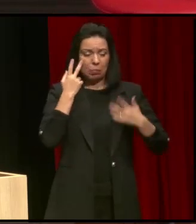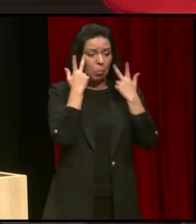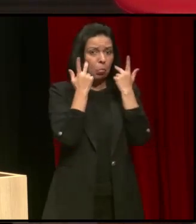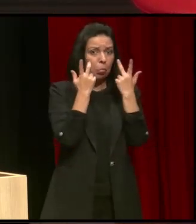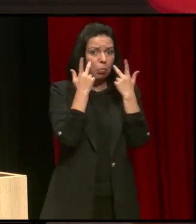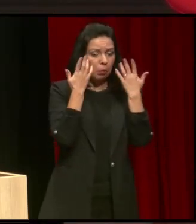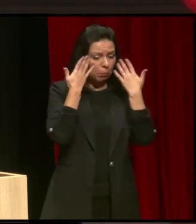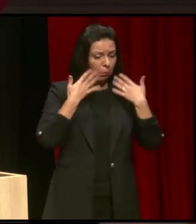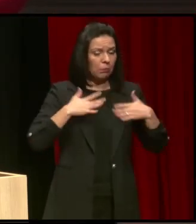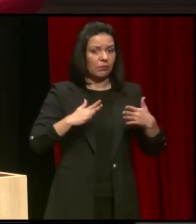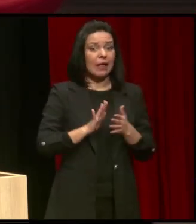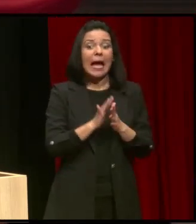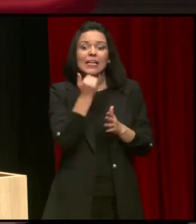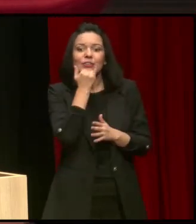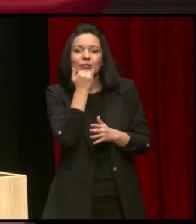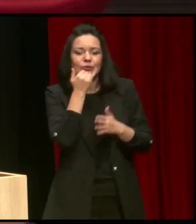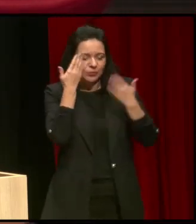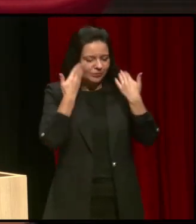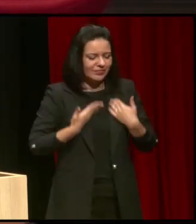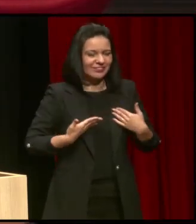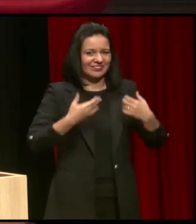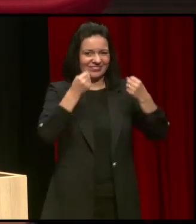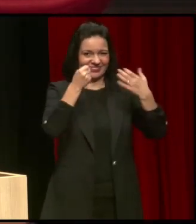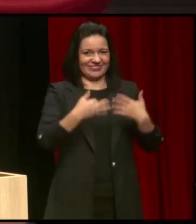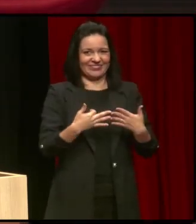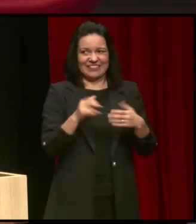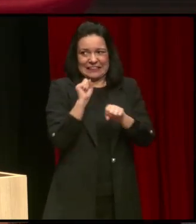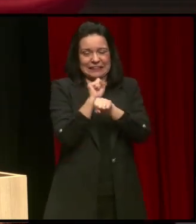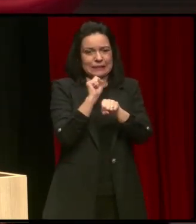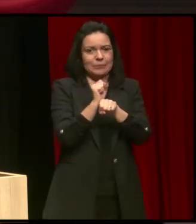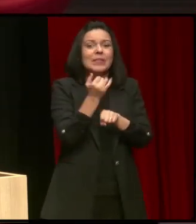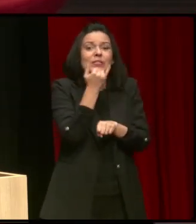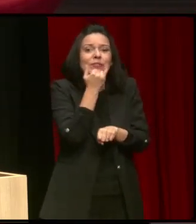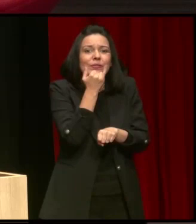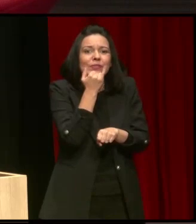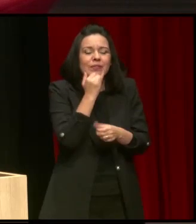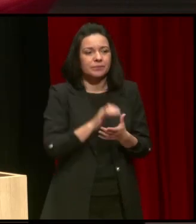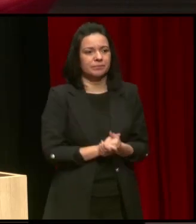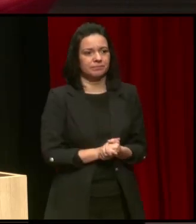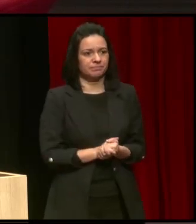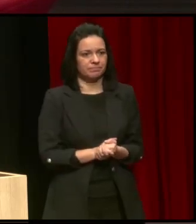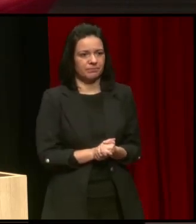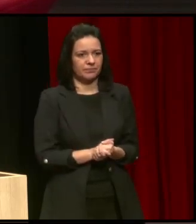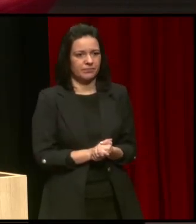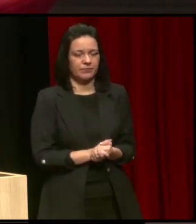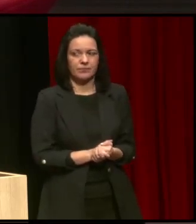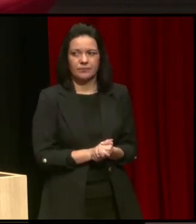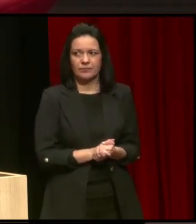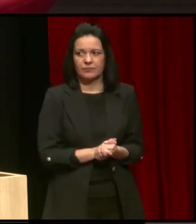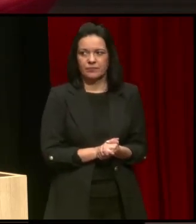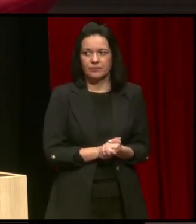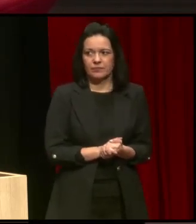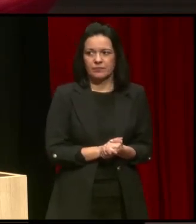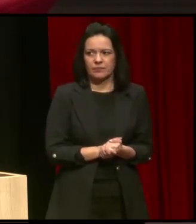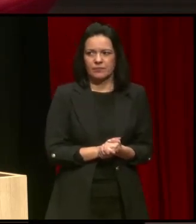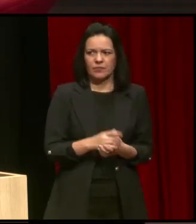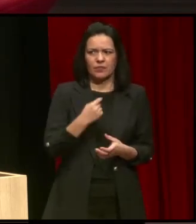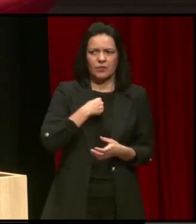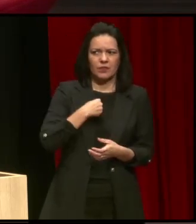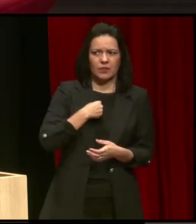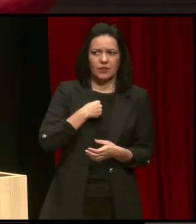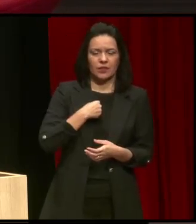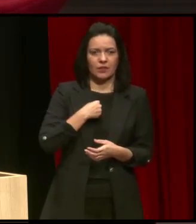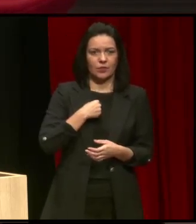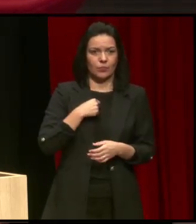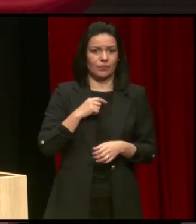para os meus amigos cegos, né? Eu vou ter que fazer uma pausa aqui, peço perdão. Vou falar aqui sem o microfone, mas eu sou um cara que não